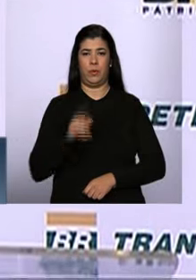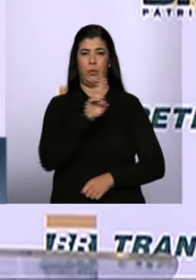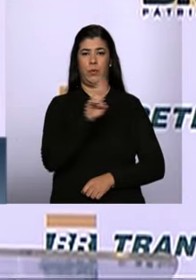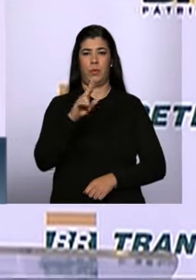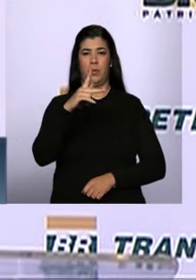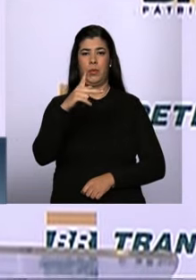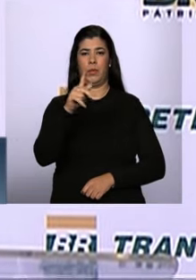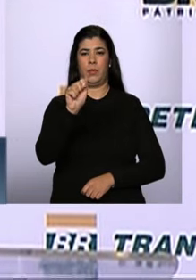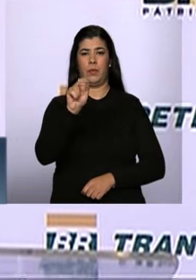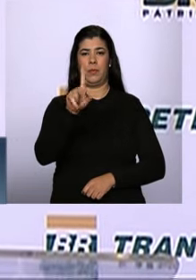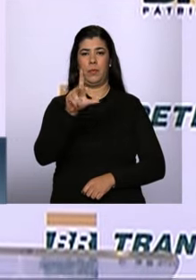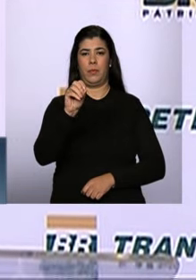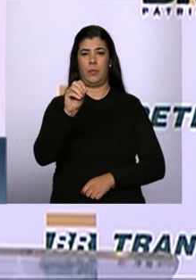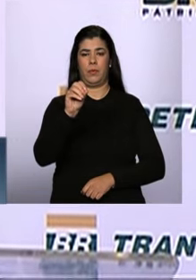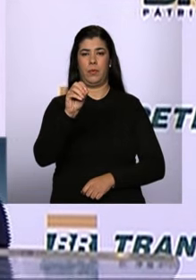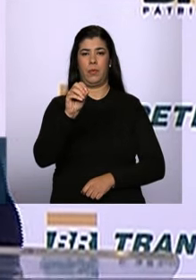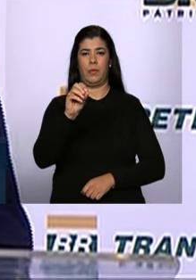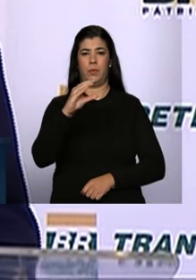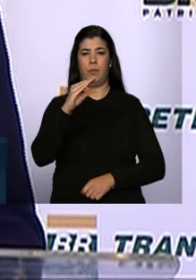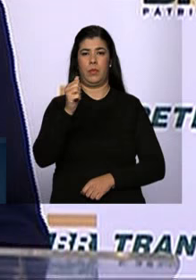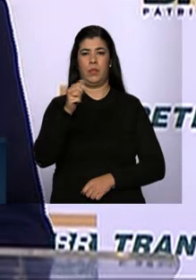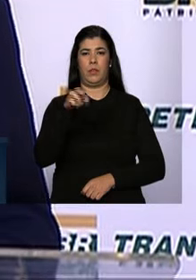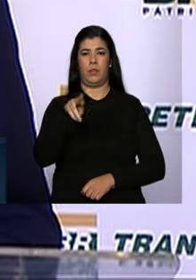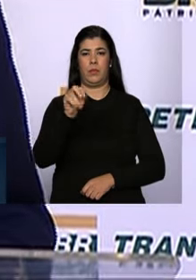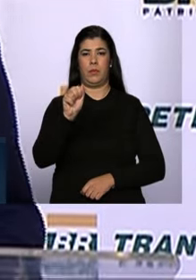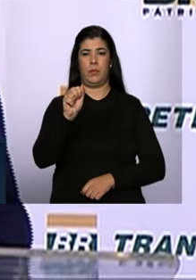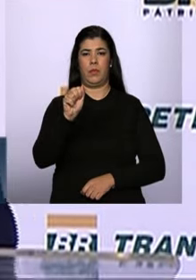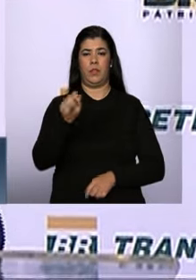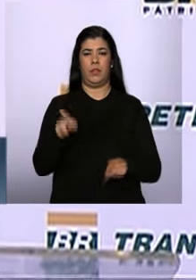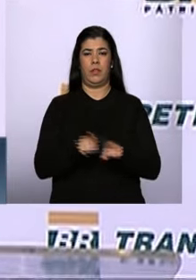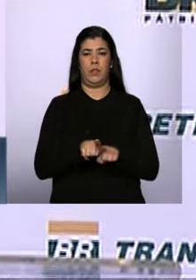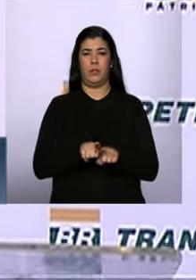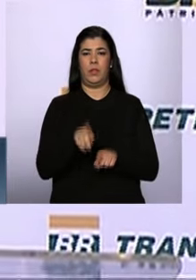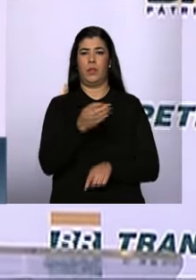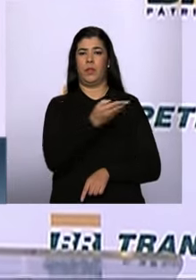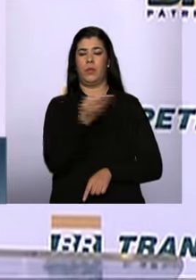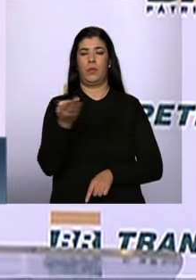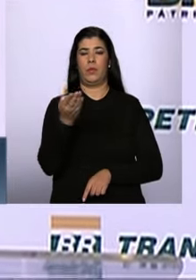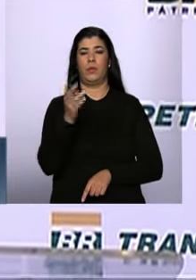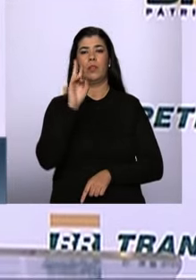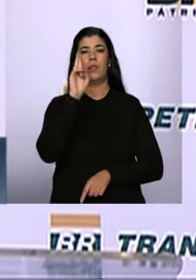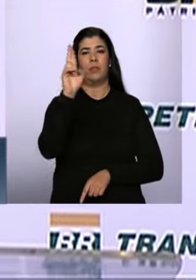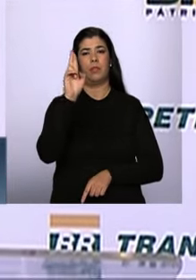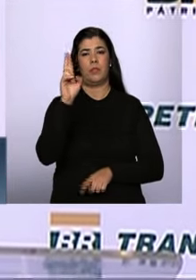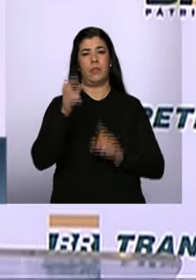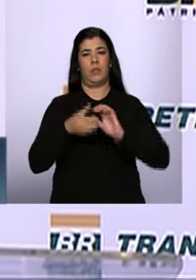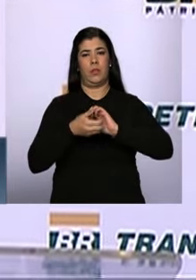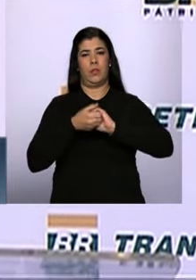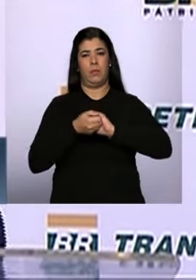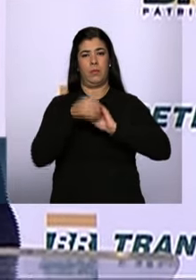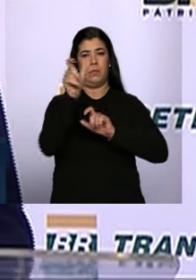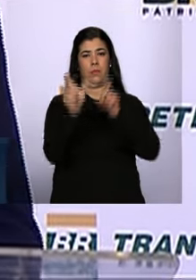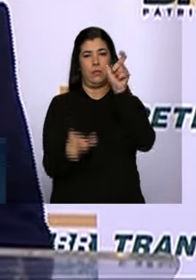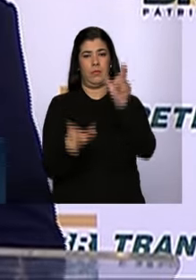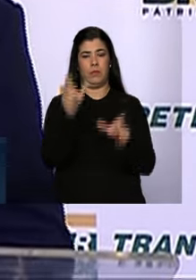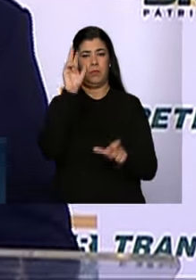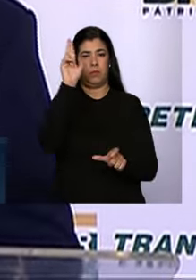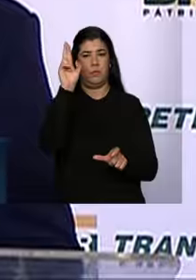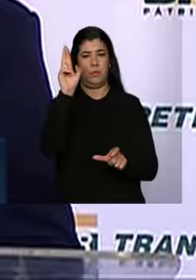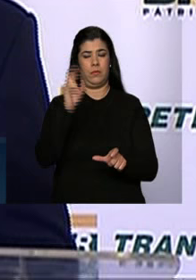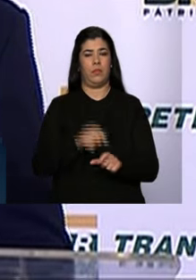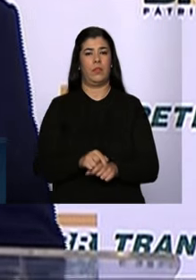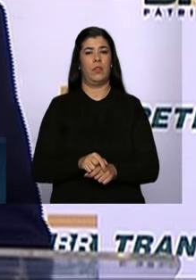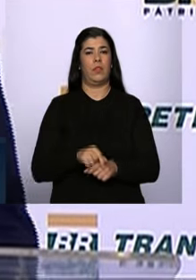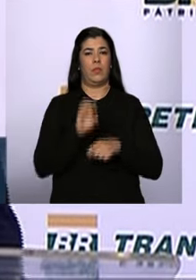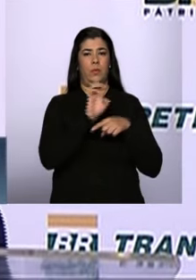Câmara e em seu nome cumprimentar todas as autoridades do estado de Pernambuco. E cumprimentar